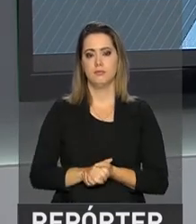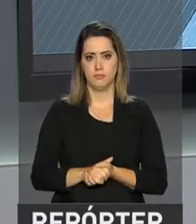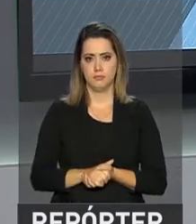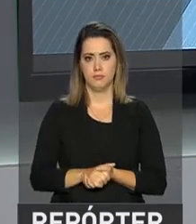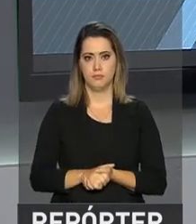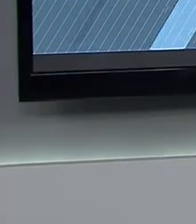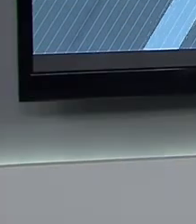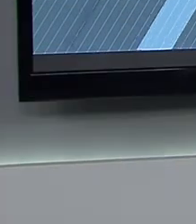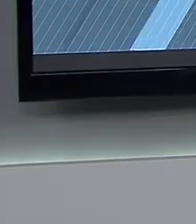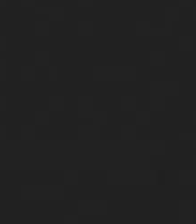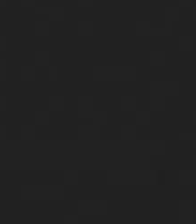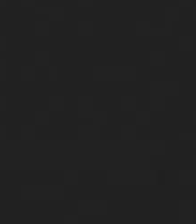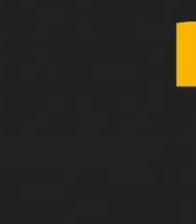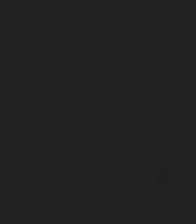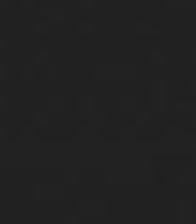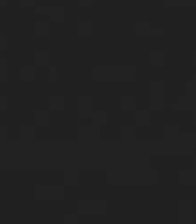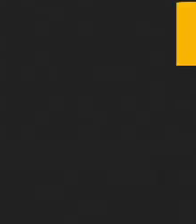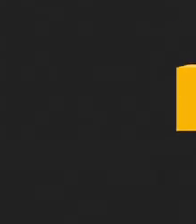federal